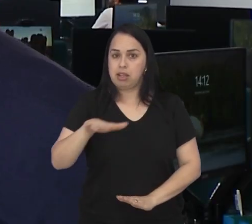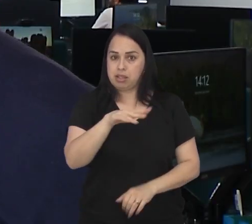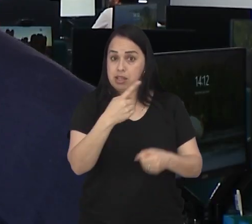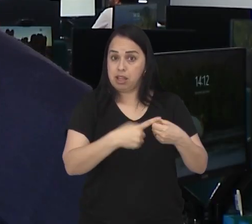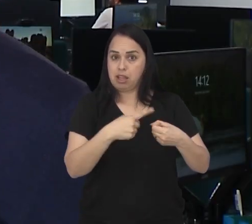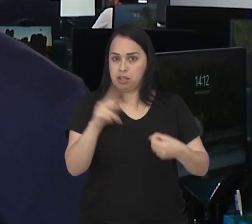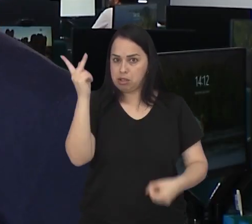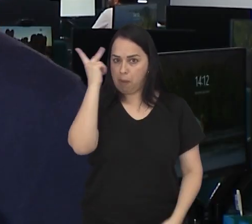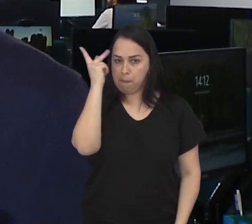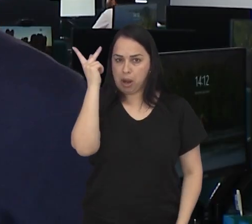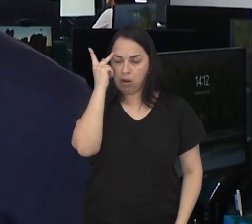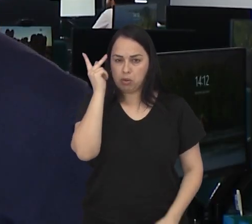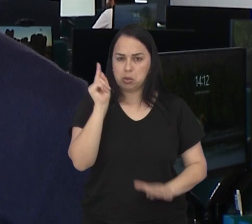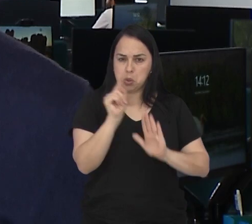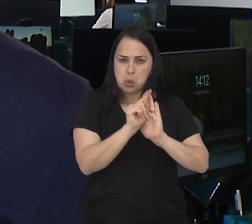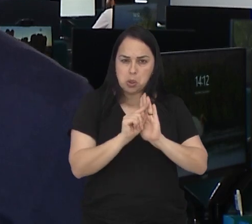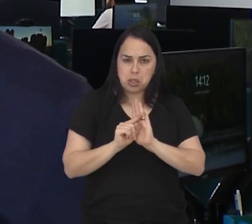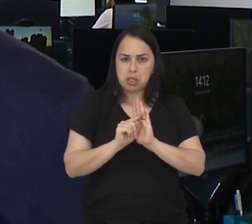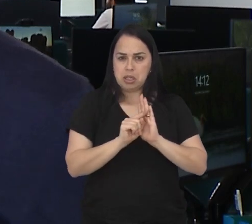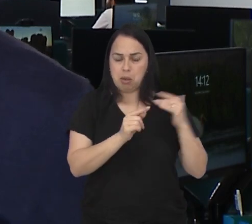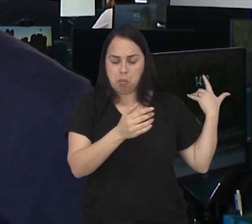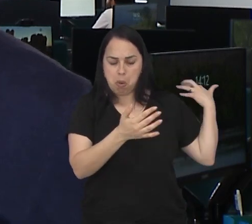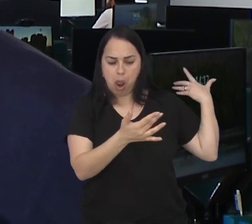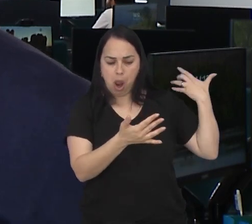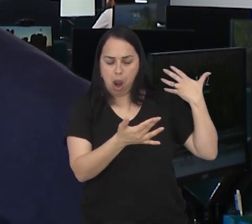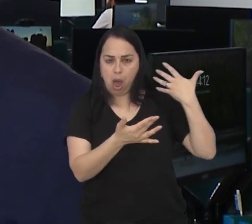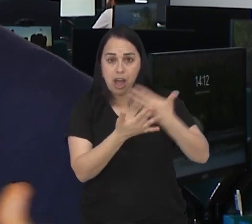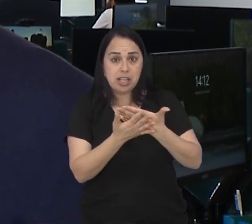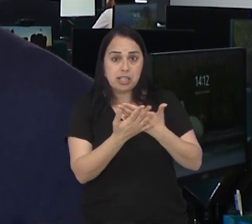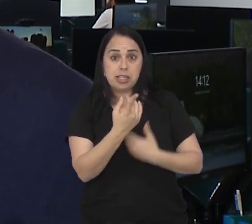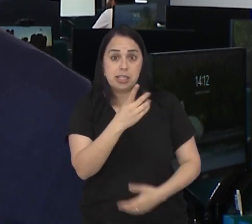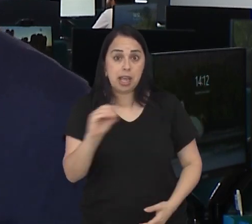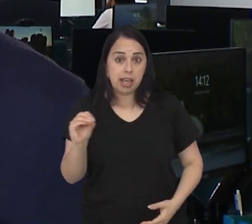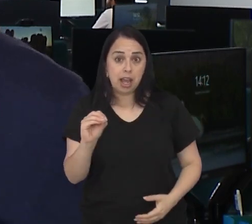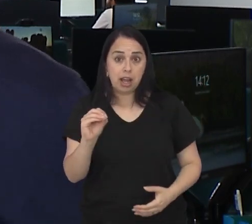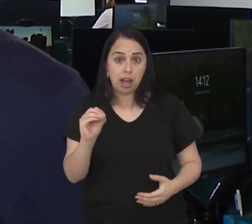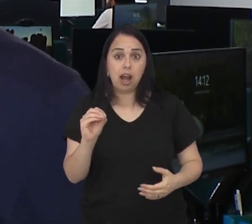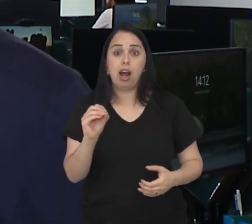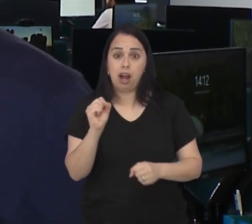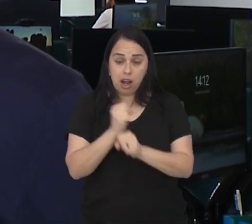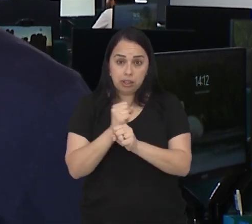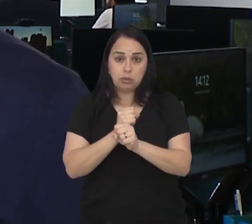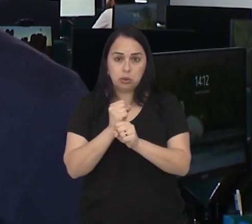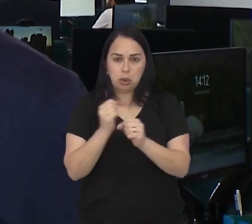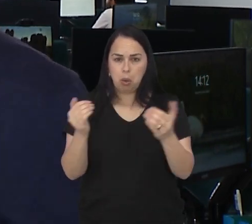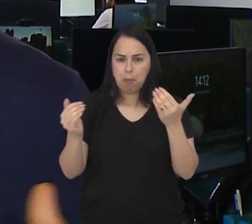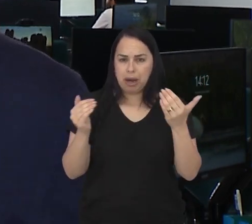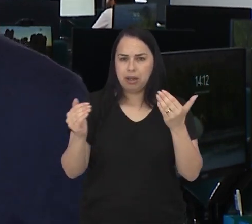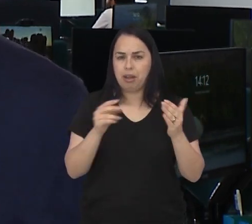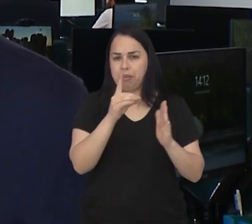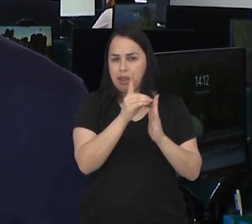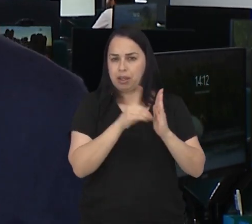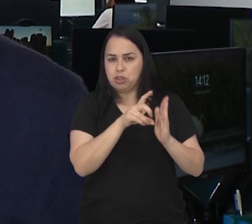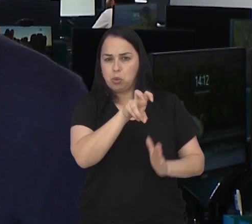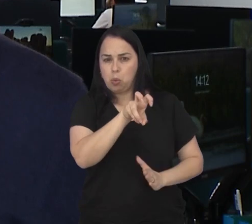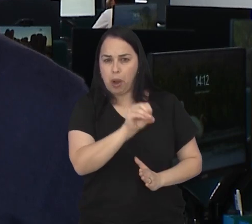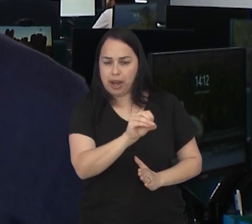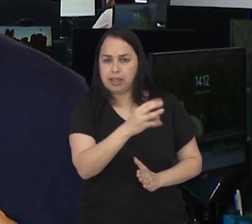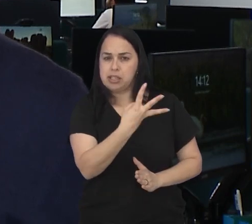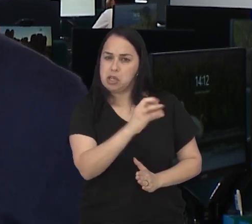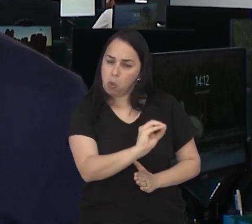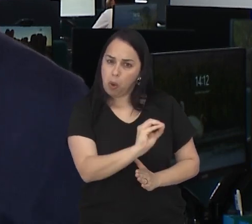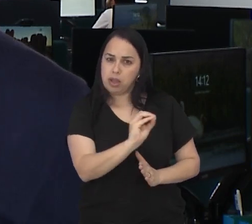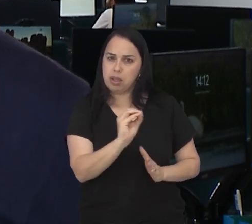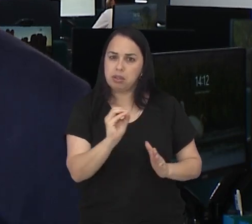por exemplo, feito para a cidade de São Paulo, com dados de cerca de 100 anos, que mostra que lá por volta da década de